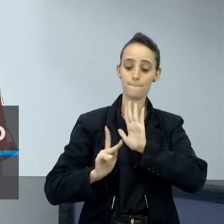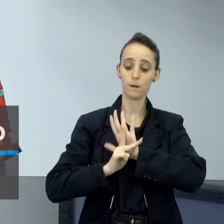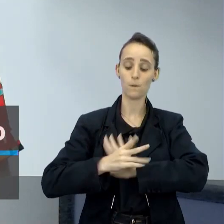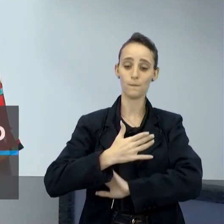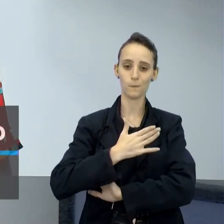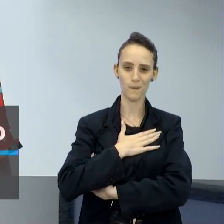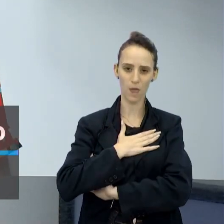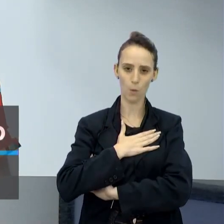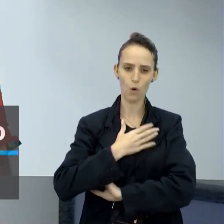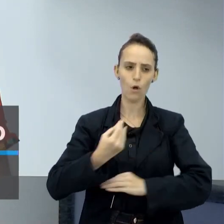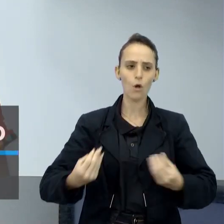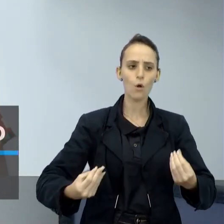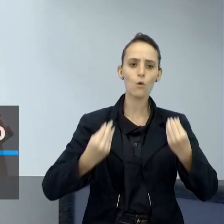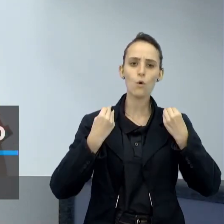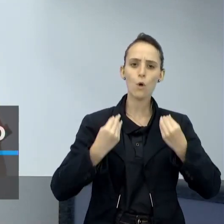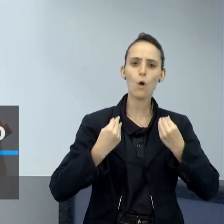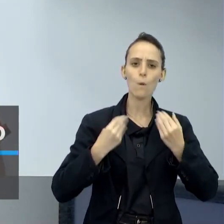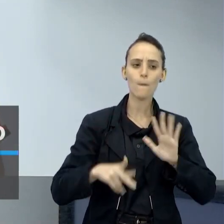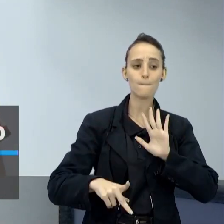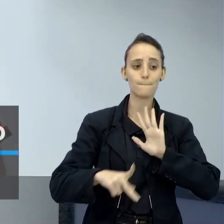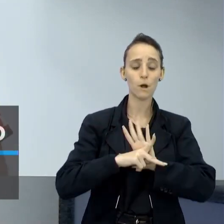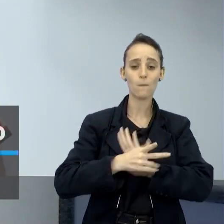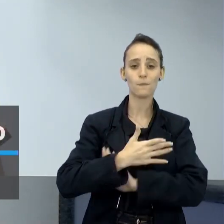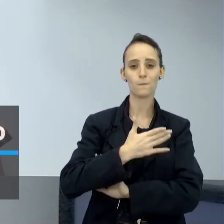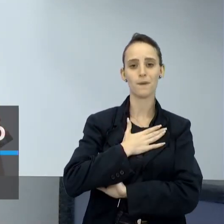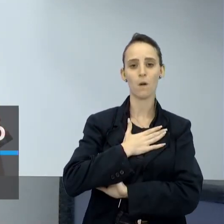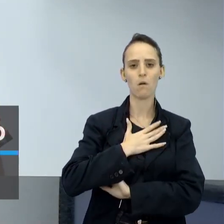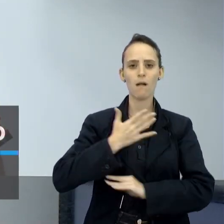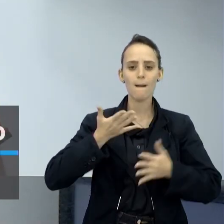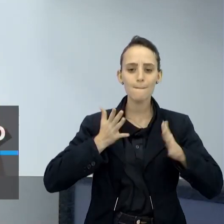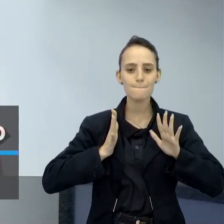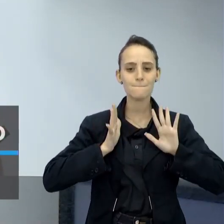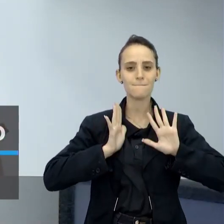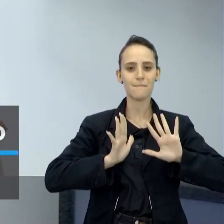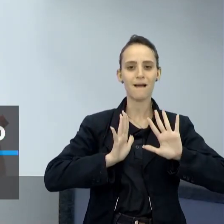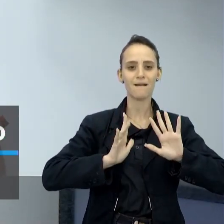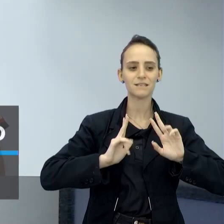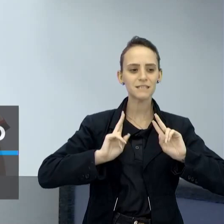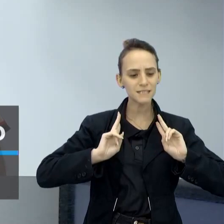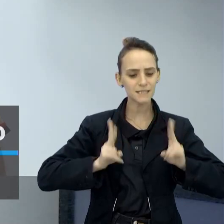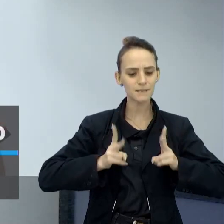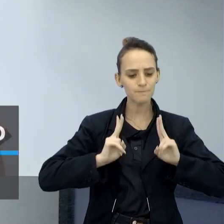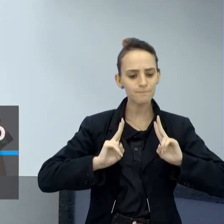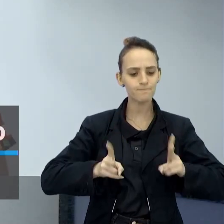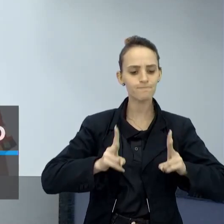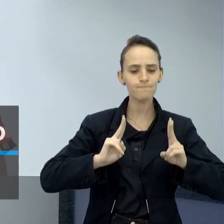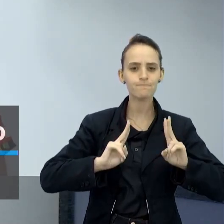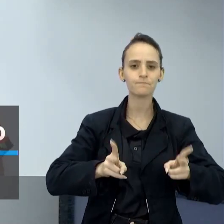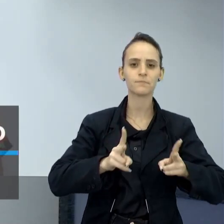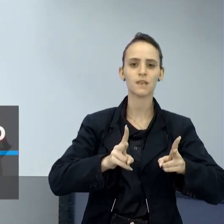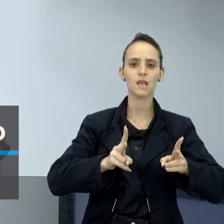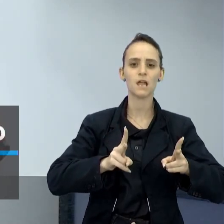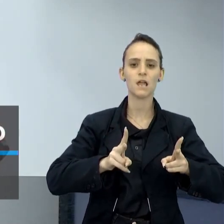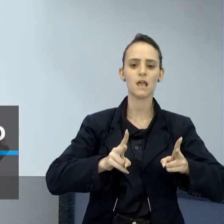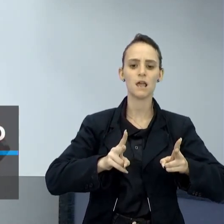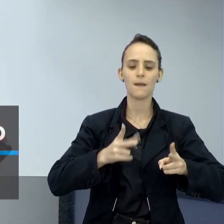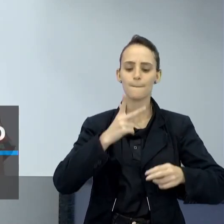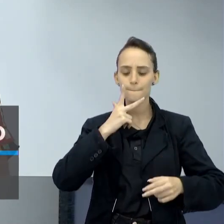trazer essa originalidade se eu estou sempre permeado pelos mesmos conceitos, né? Pela mesma